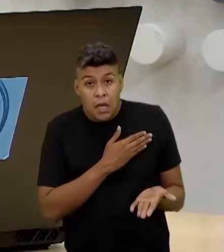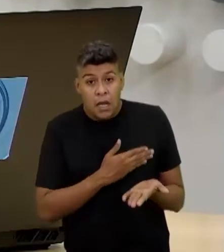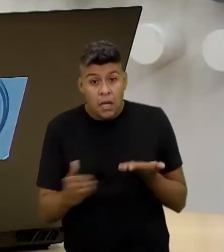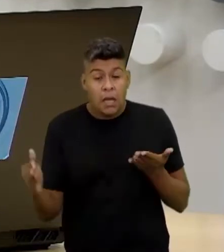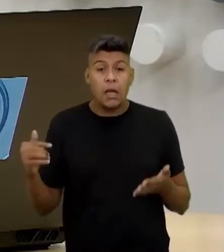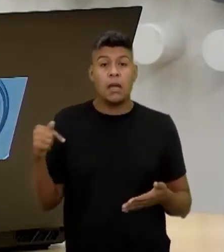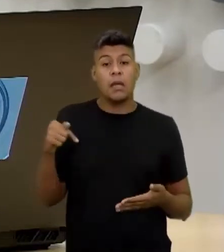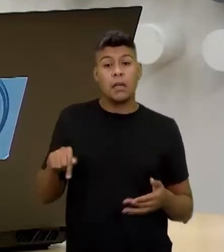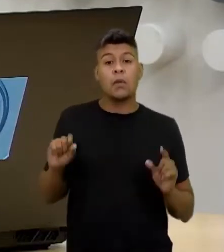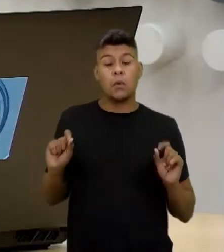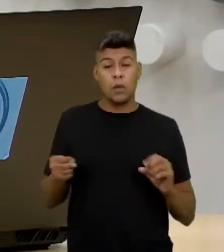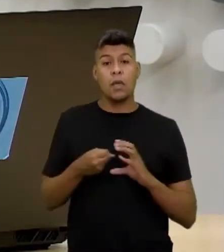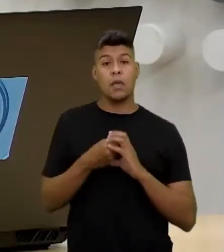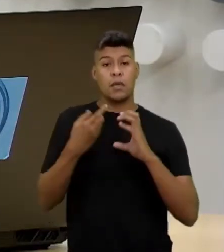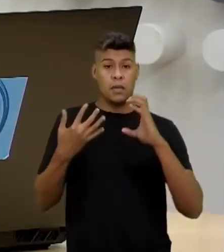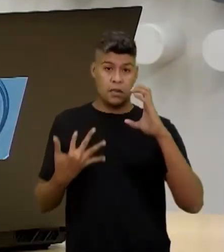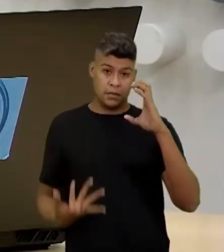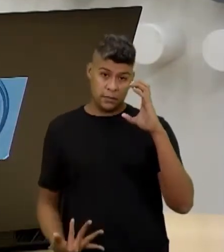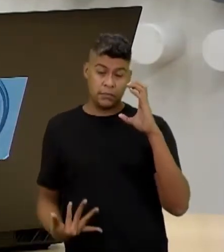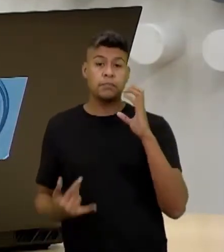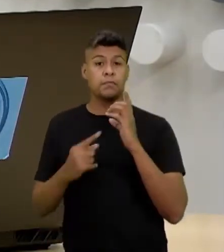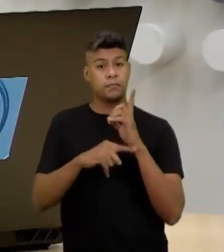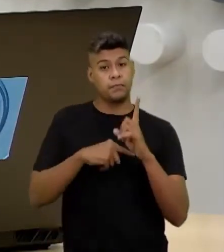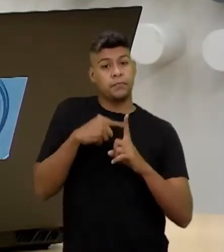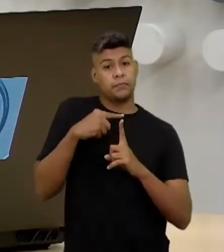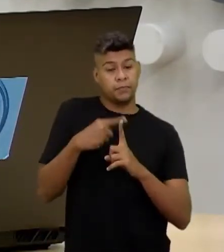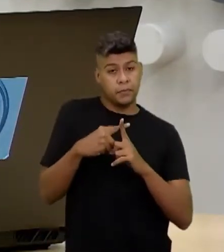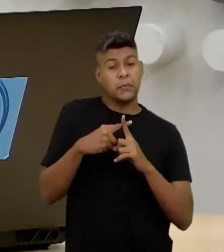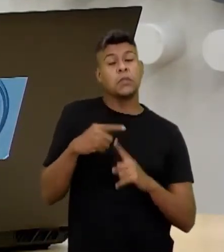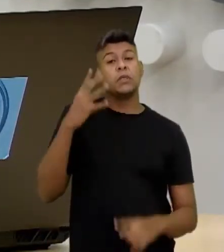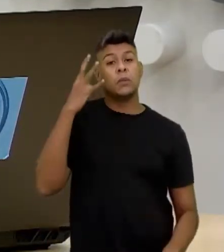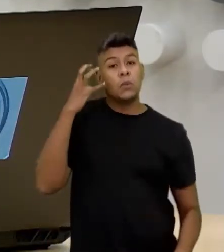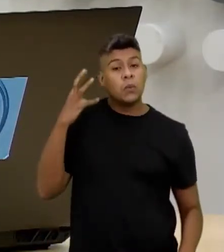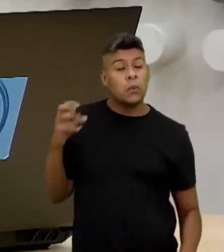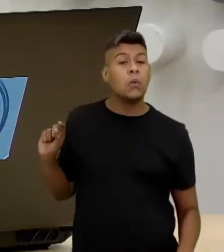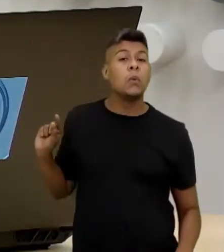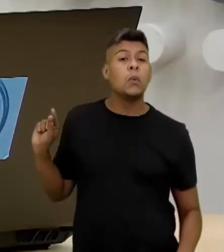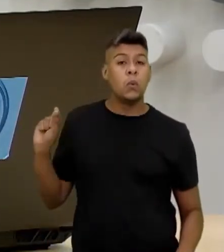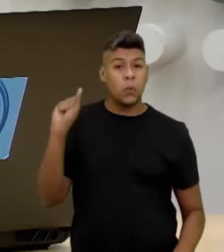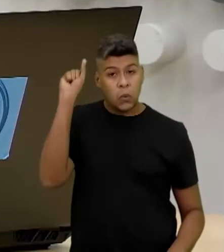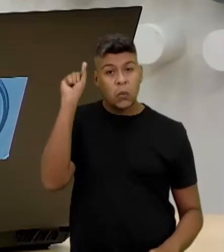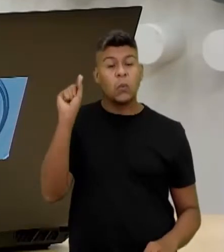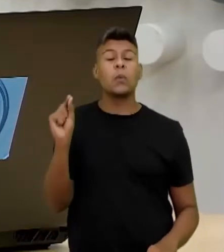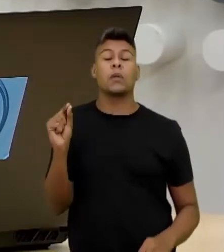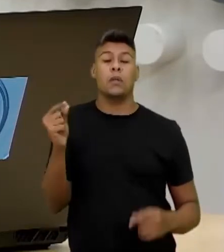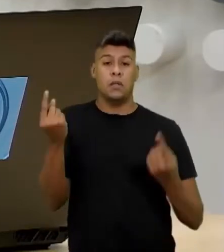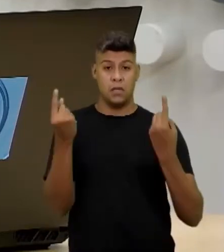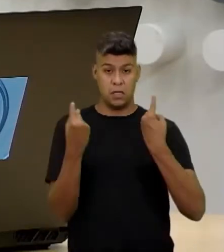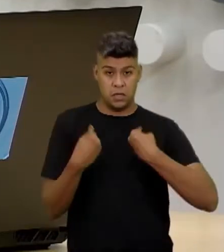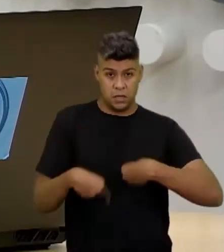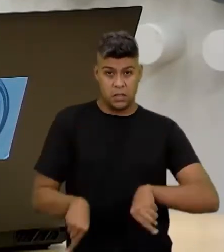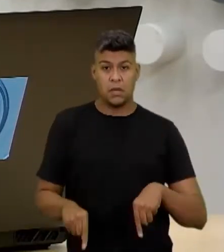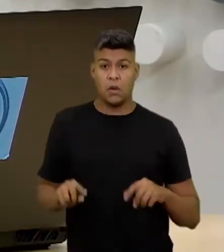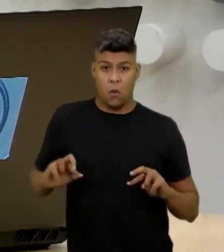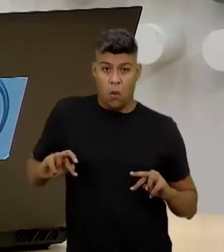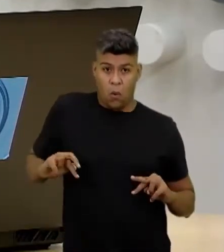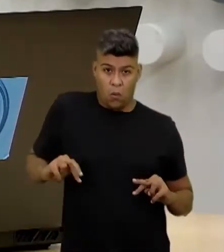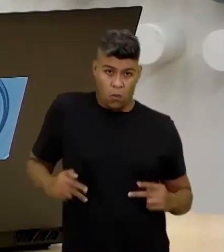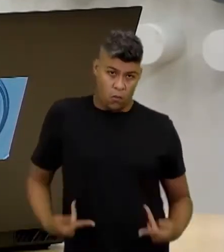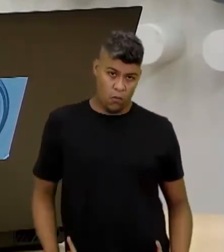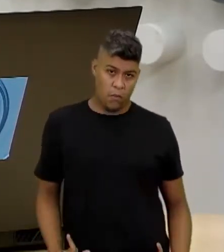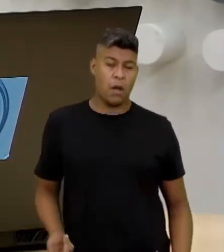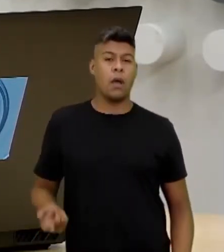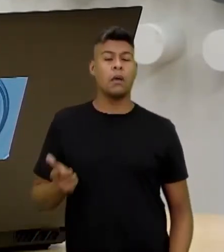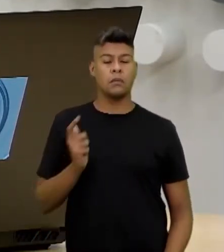aqui já uma característica extremamente positiva que usou encontra era precisamente a compleição física desse homem em estado